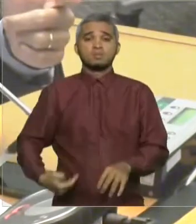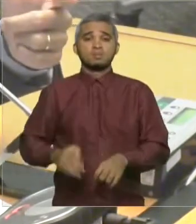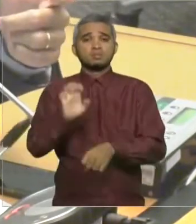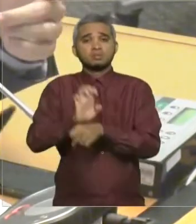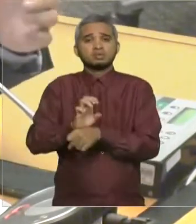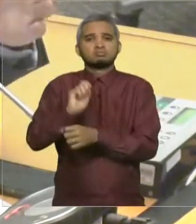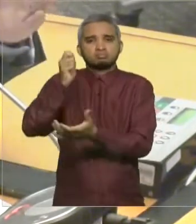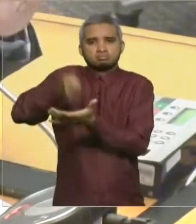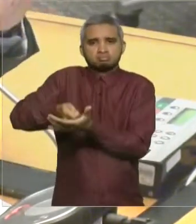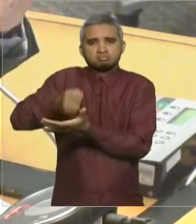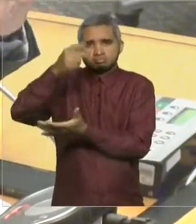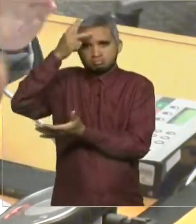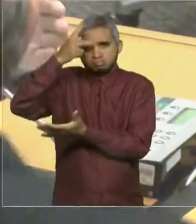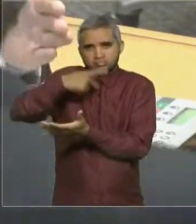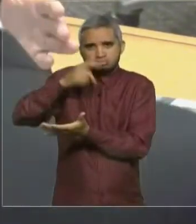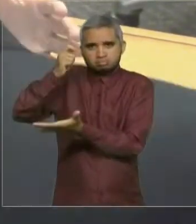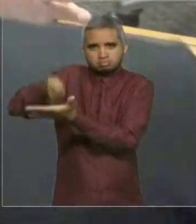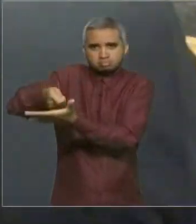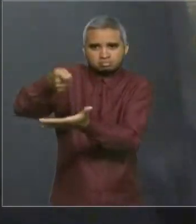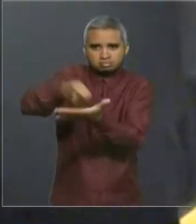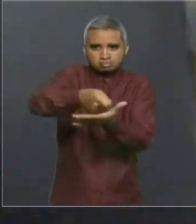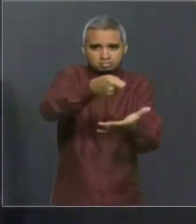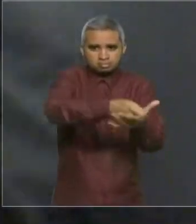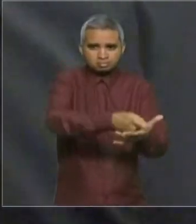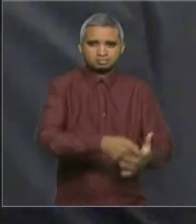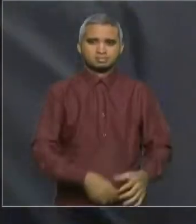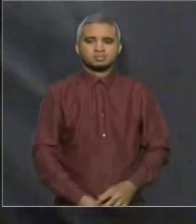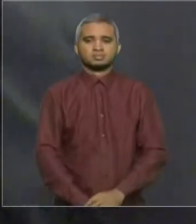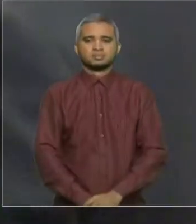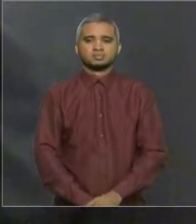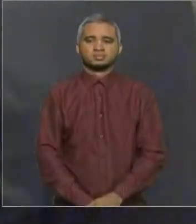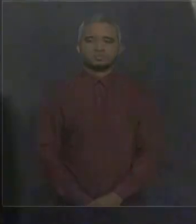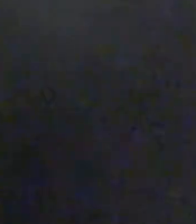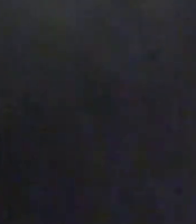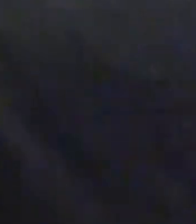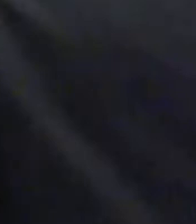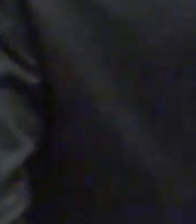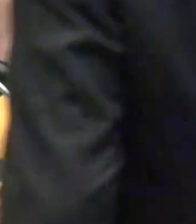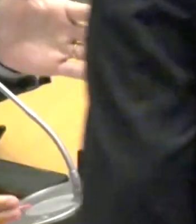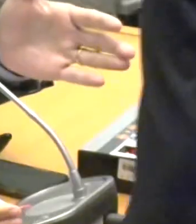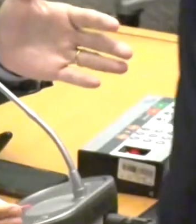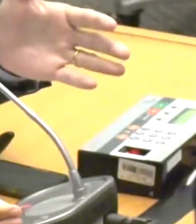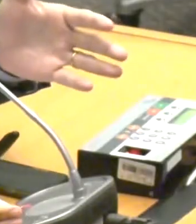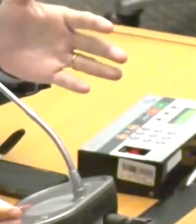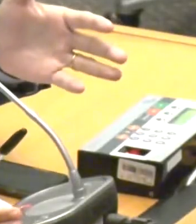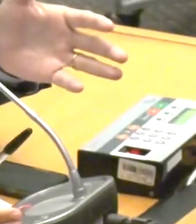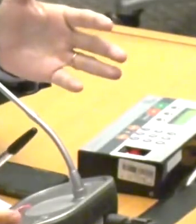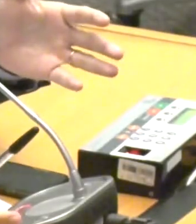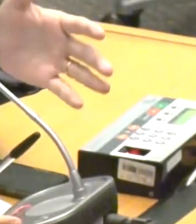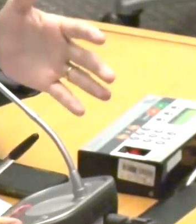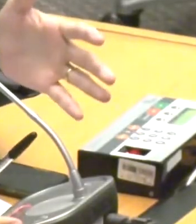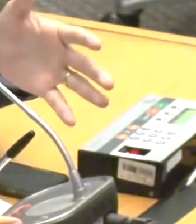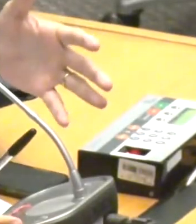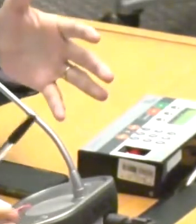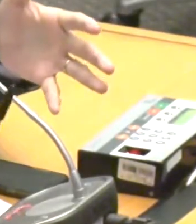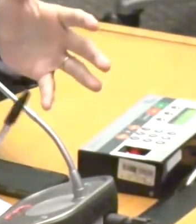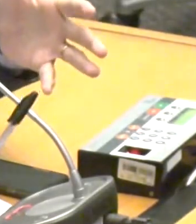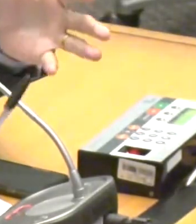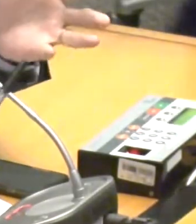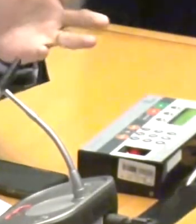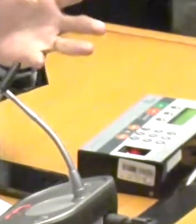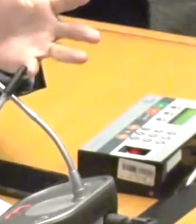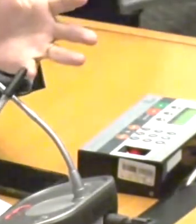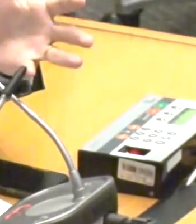seja, além da questão da prioridade, a questão de escolha, que a política social da saúde não pode esperar. Então, eu fico muito feliz e aqui